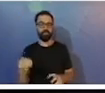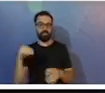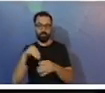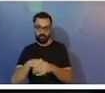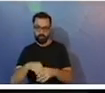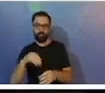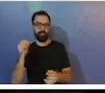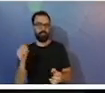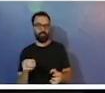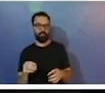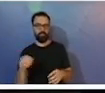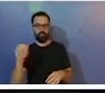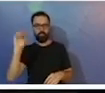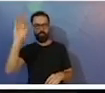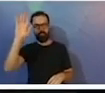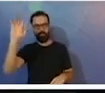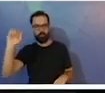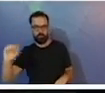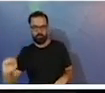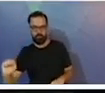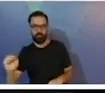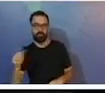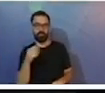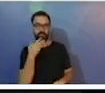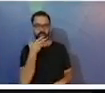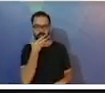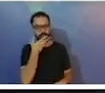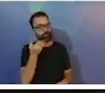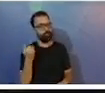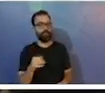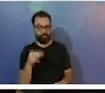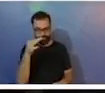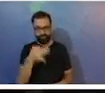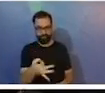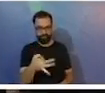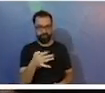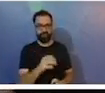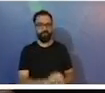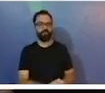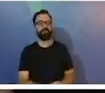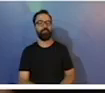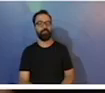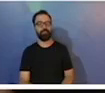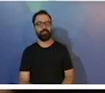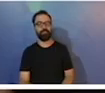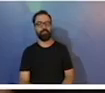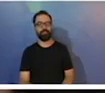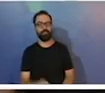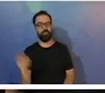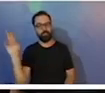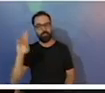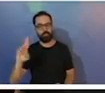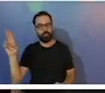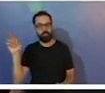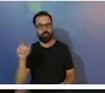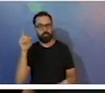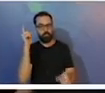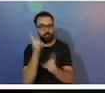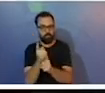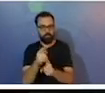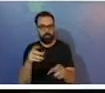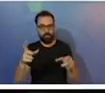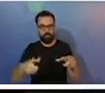e nos globos terrestres. Já falamos muito, né, pessoal? Realmente, essas linhas existem para localização, mas somente